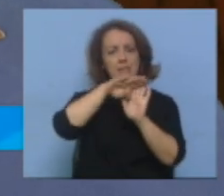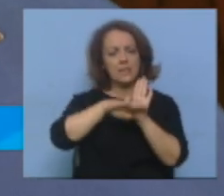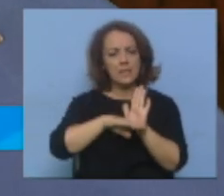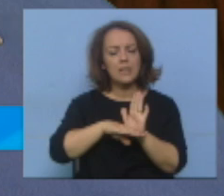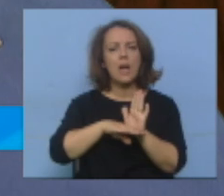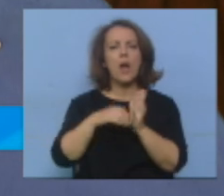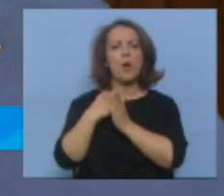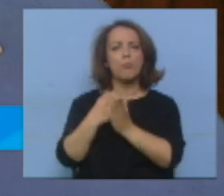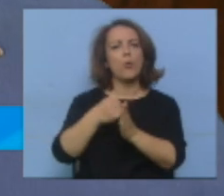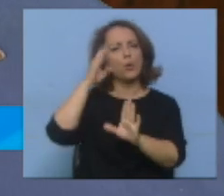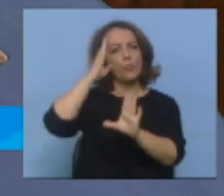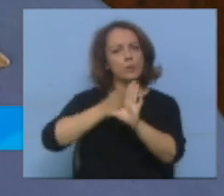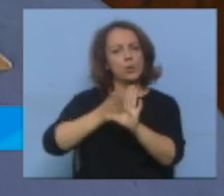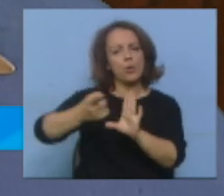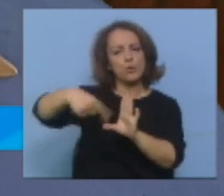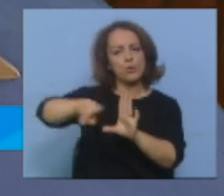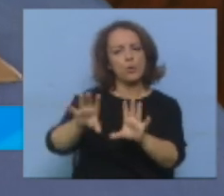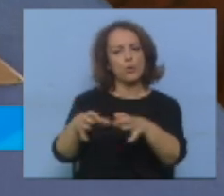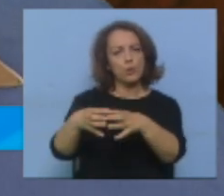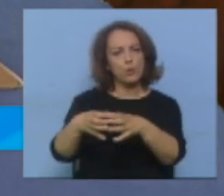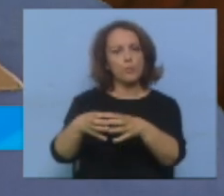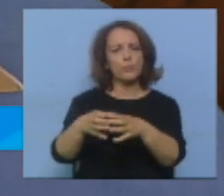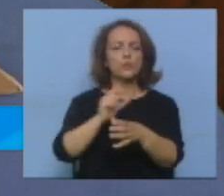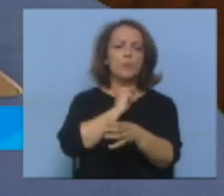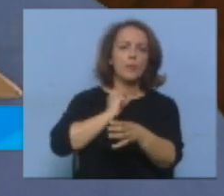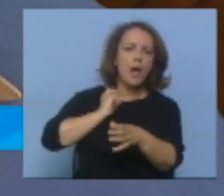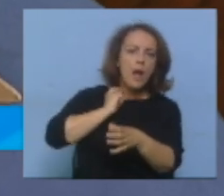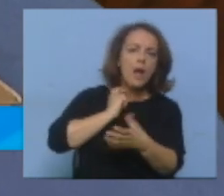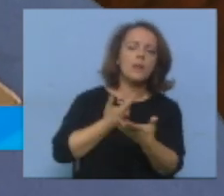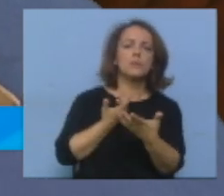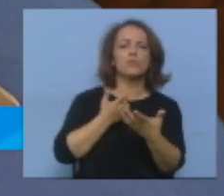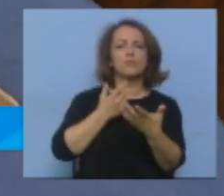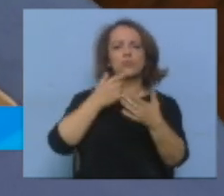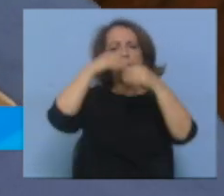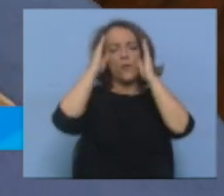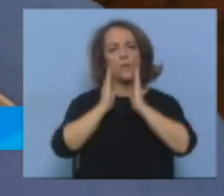aos sacerdotes e aos religiosos, às freiras e aos frades.